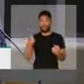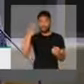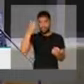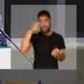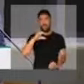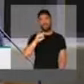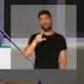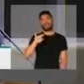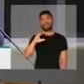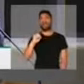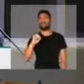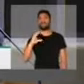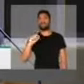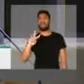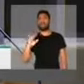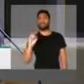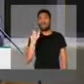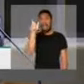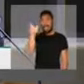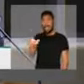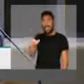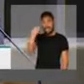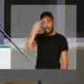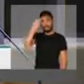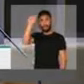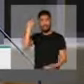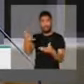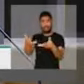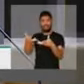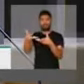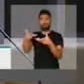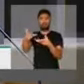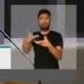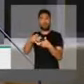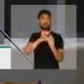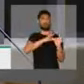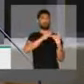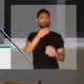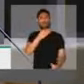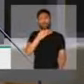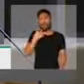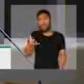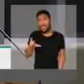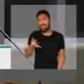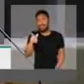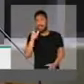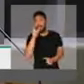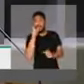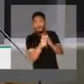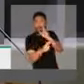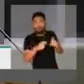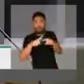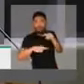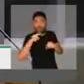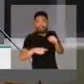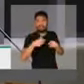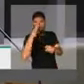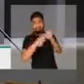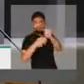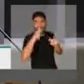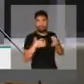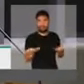olavo de carvalho fenomenal respeitoso qualificado tudo me conhece e só fala palavrão e agride todo mundo